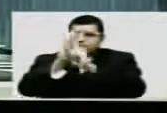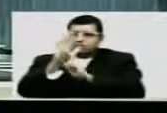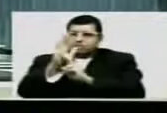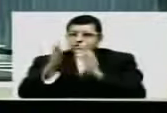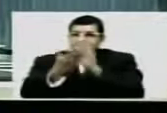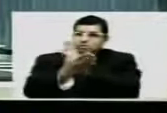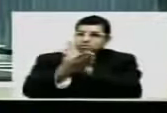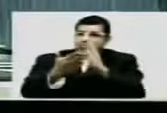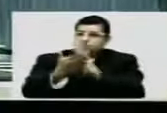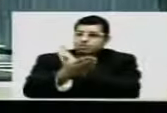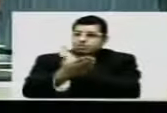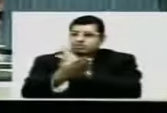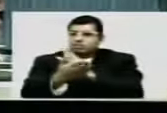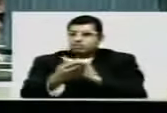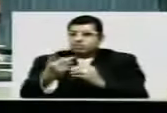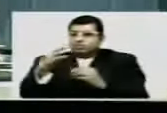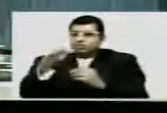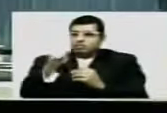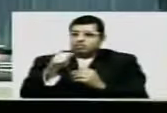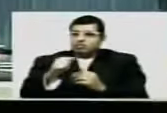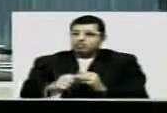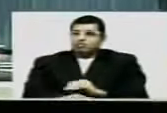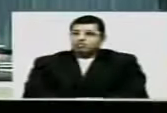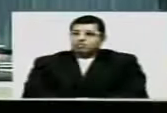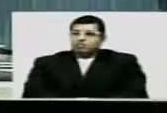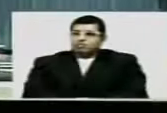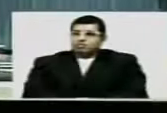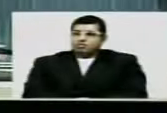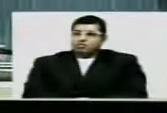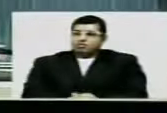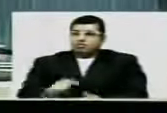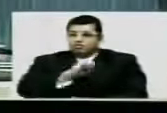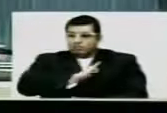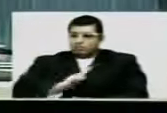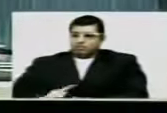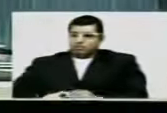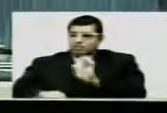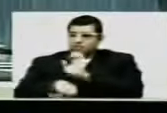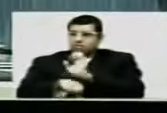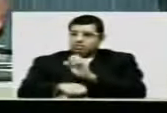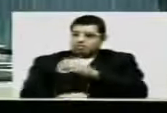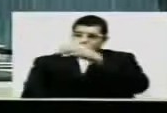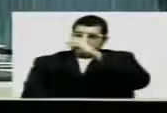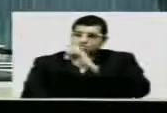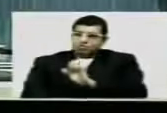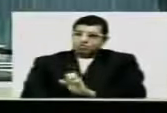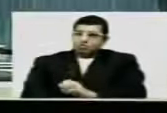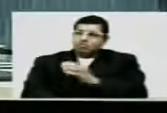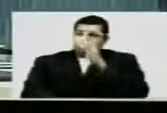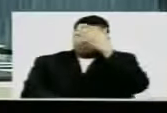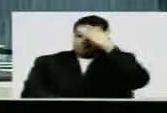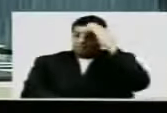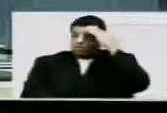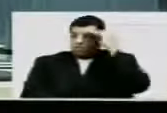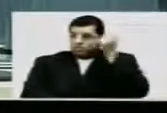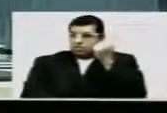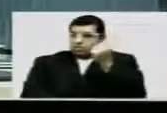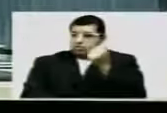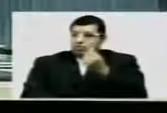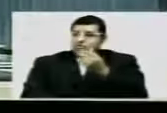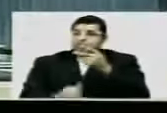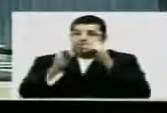de divisão dos royalties do petróleo do pré-sal. O governo do estado do Amazonas sabe